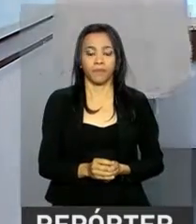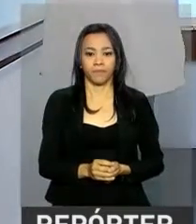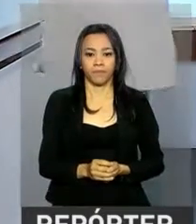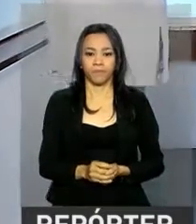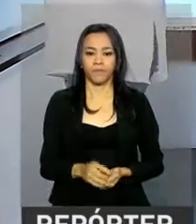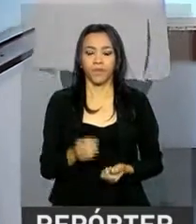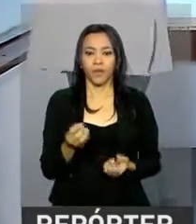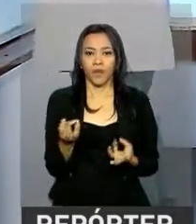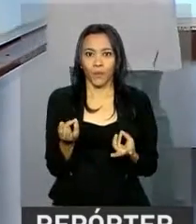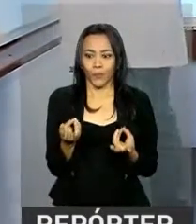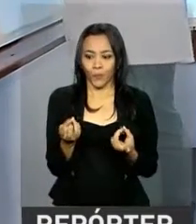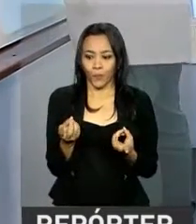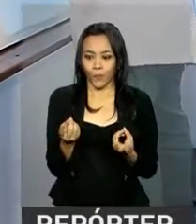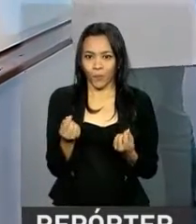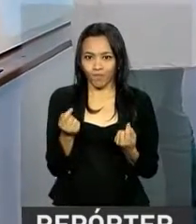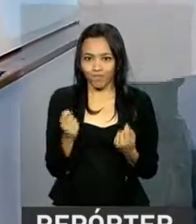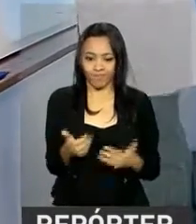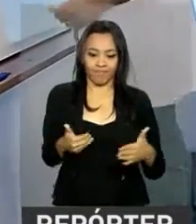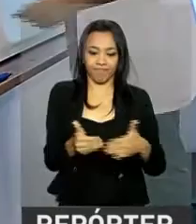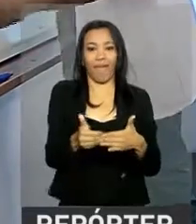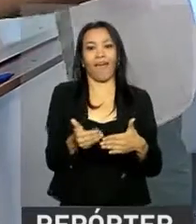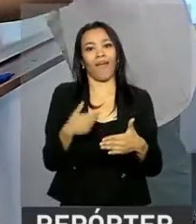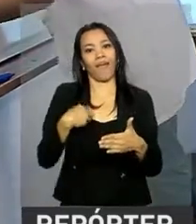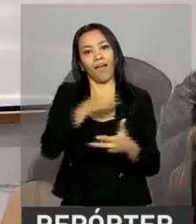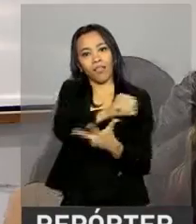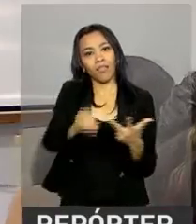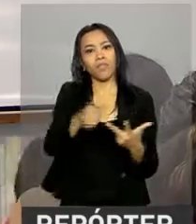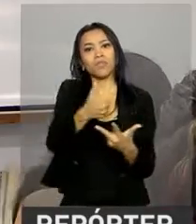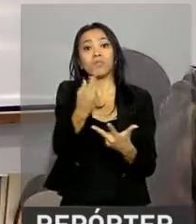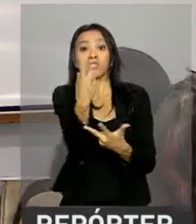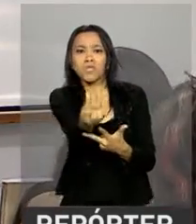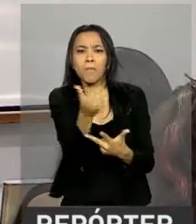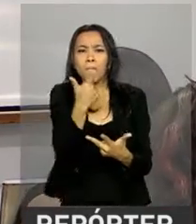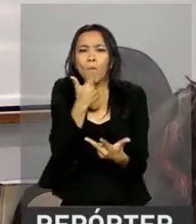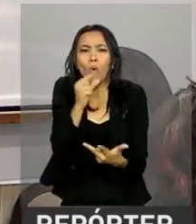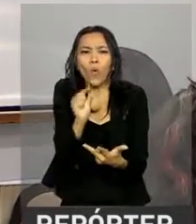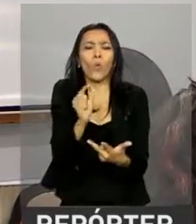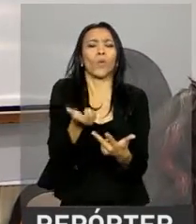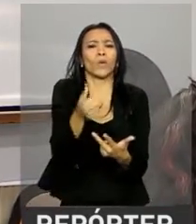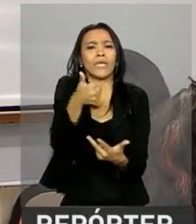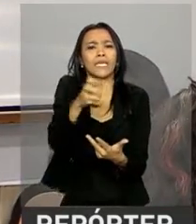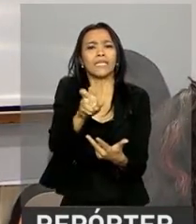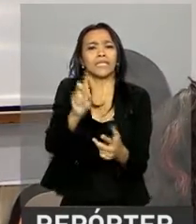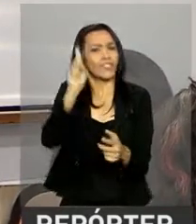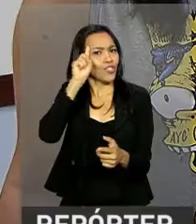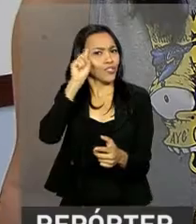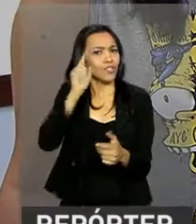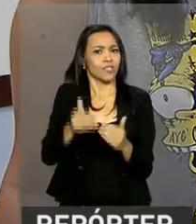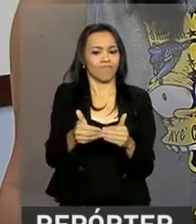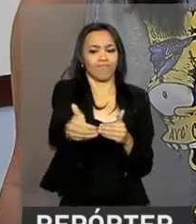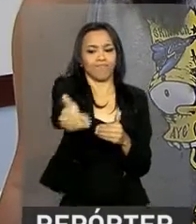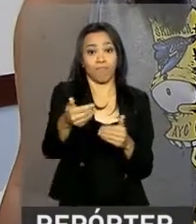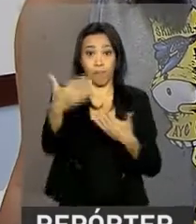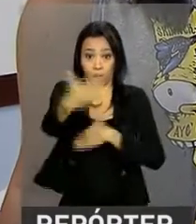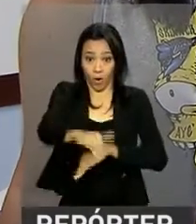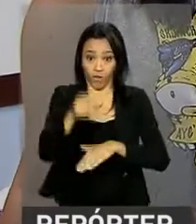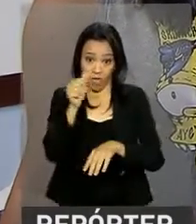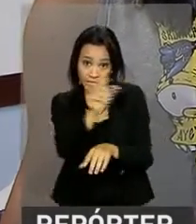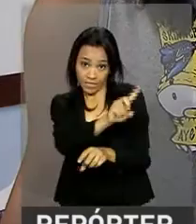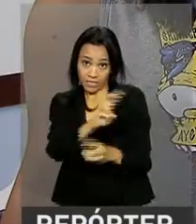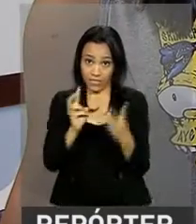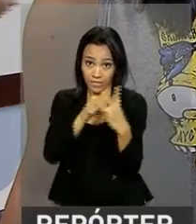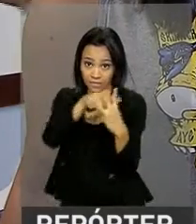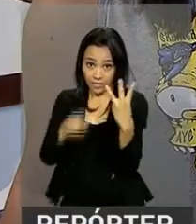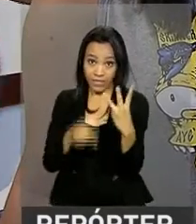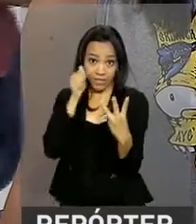contagem regressiva para o enem em 2016 faltando pouco mais de 15 dias para as provas a ágata ailane